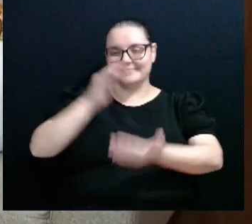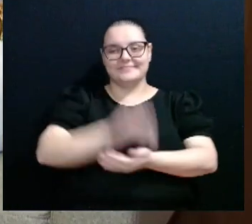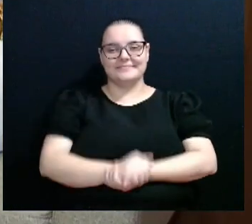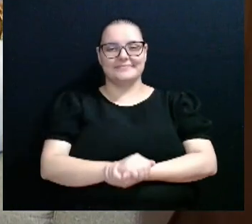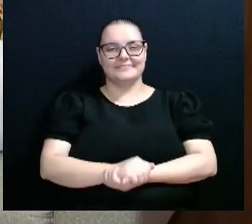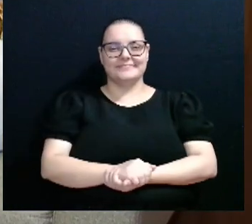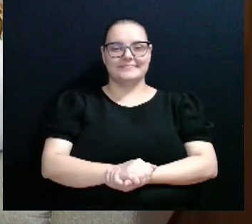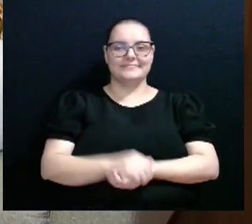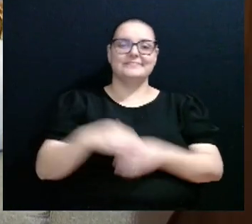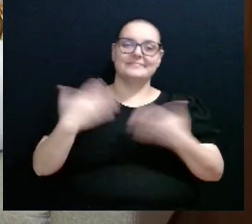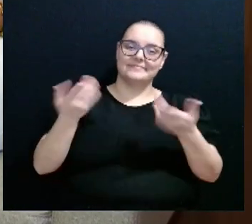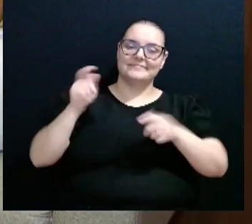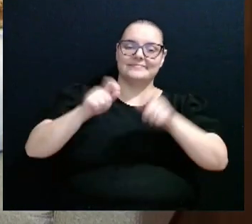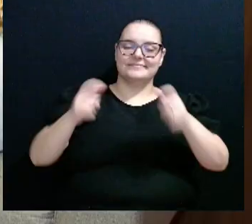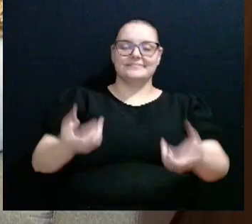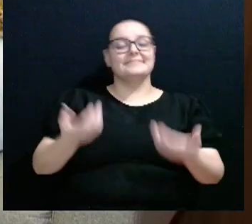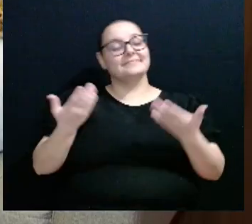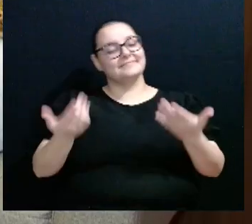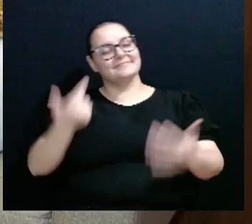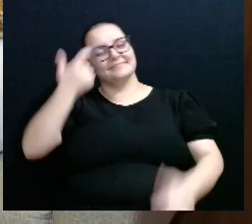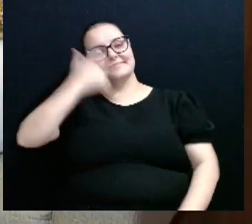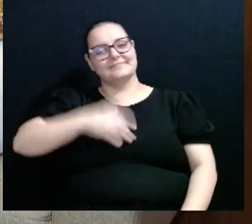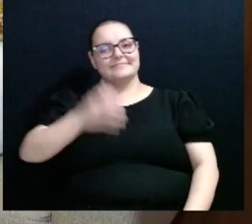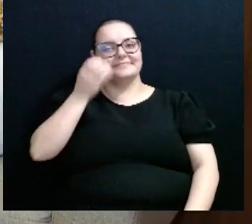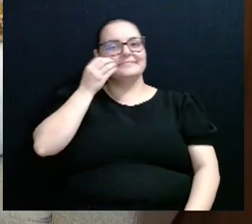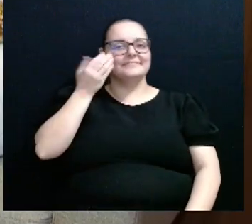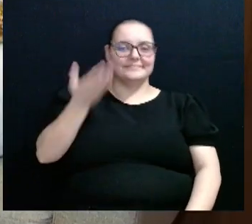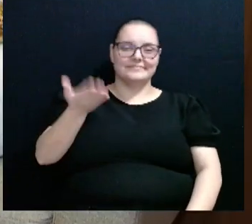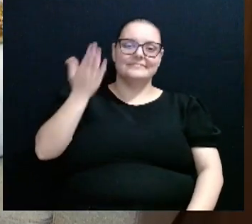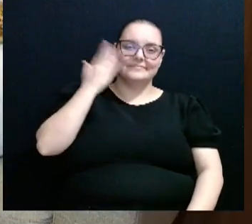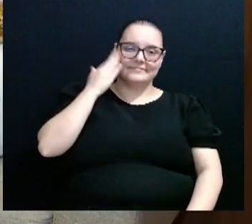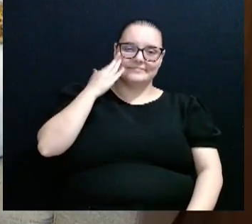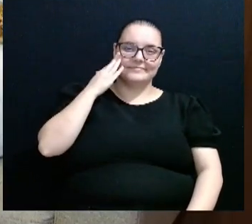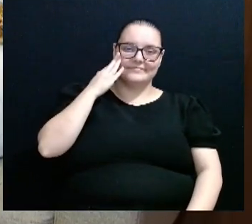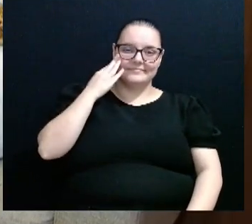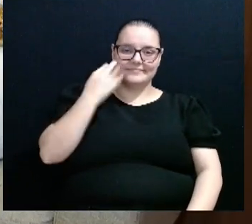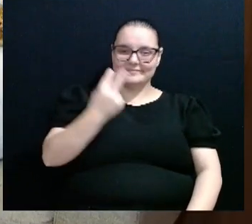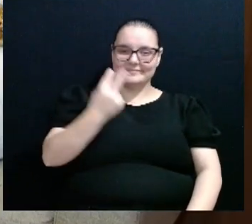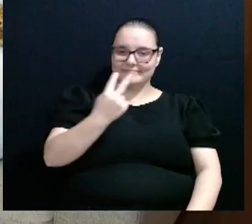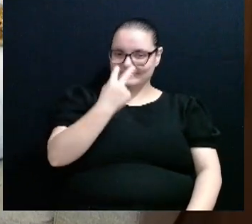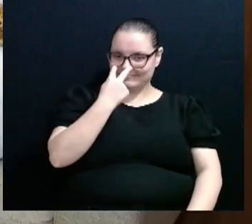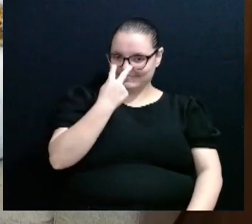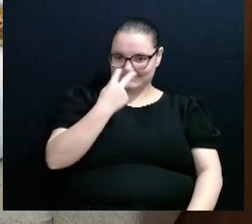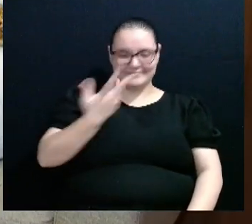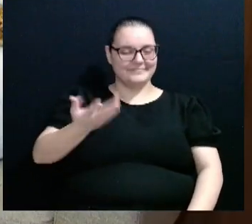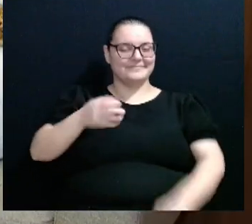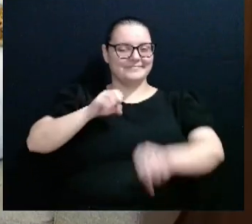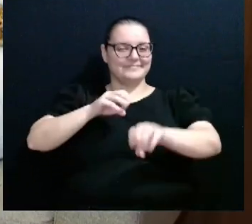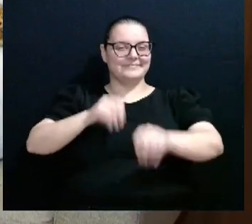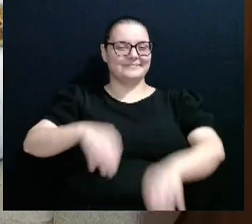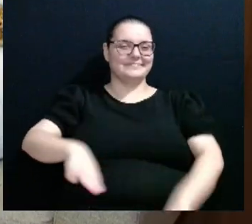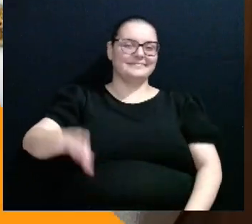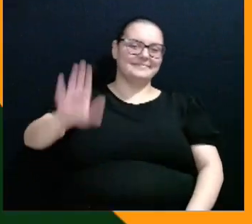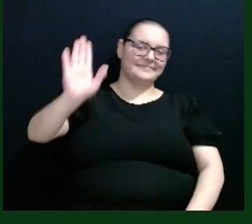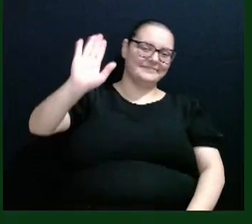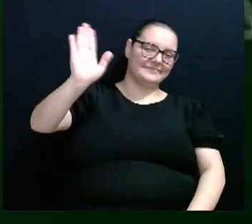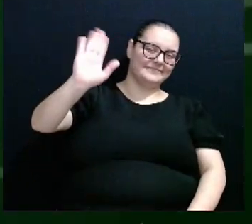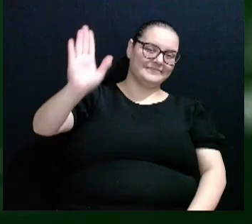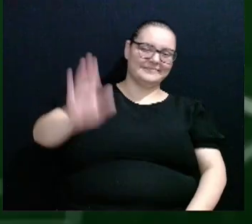Valeu, pessoal. Bom, eu sou André Aranha e você já sabe, né? Tô sempre, de olho na educação. Tchau.